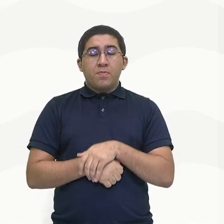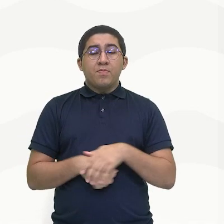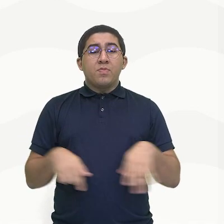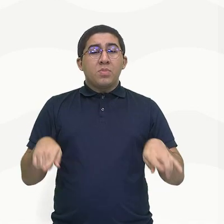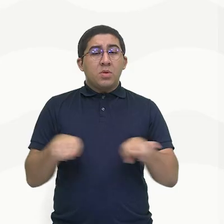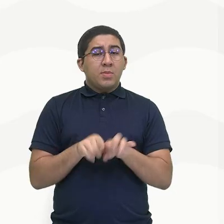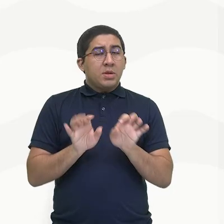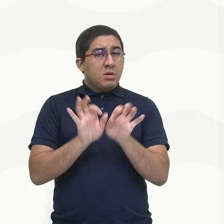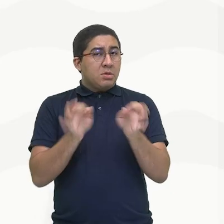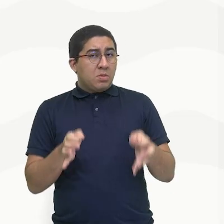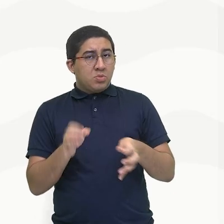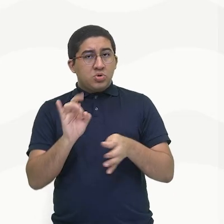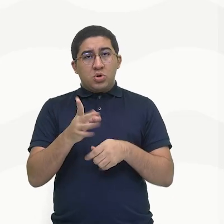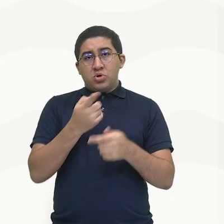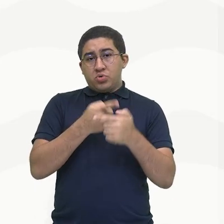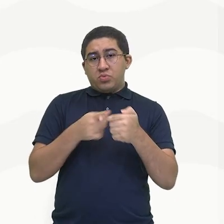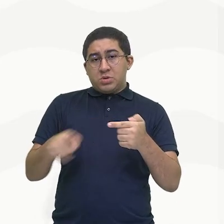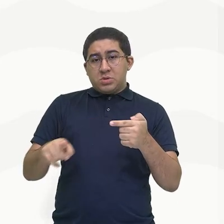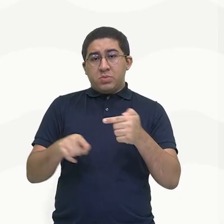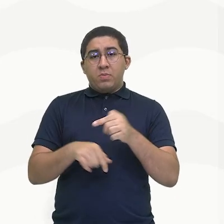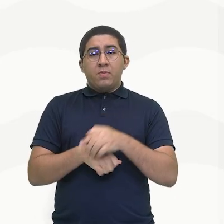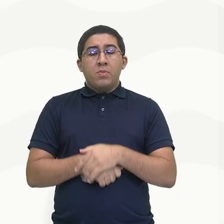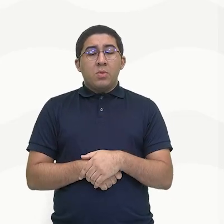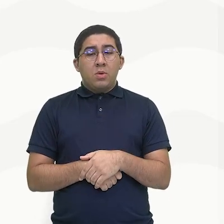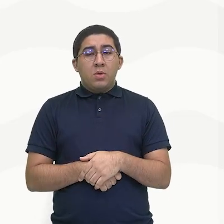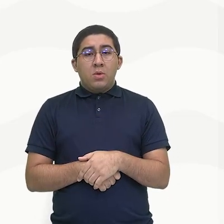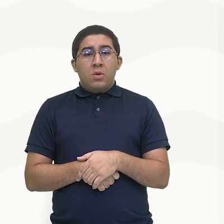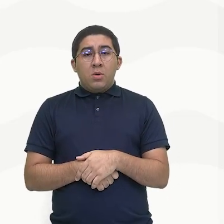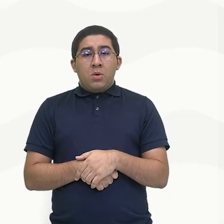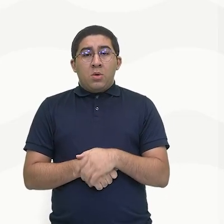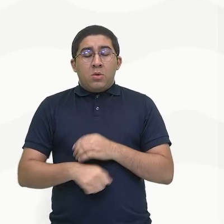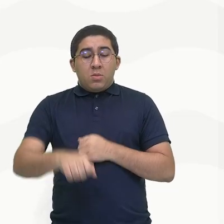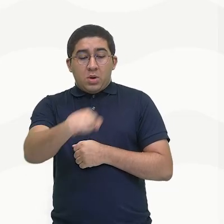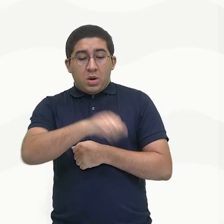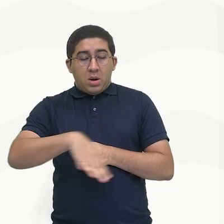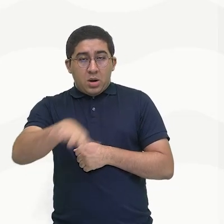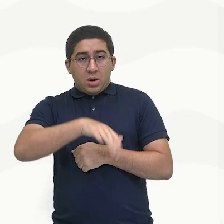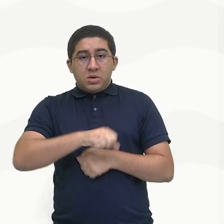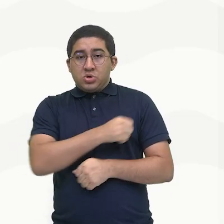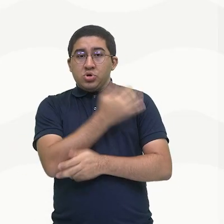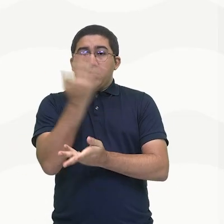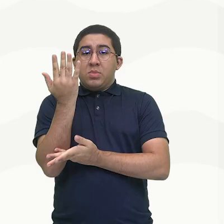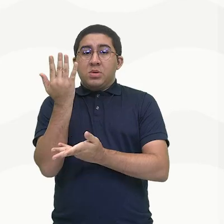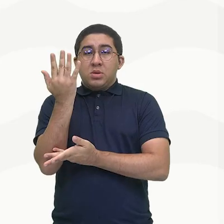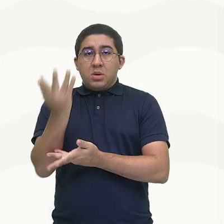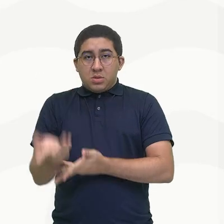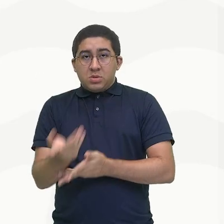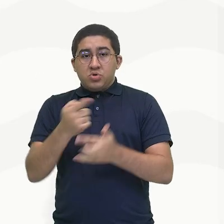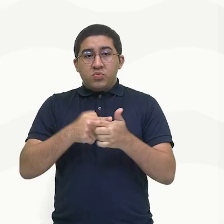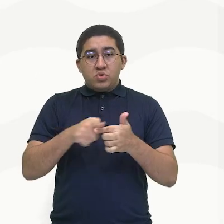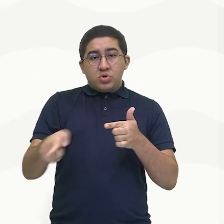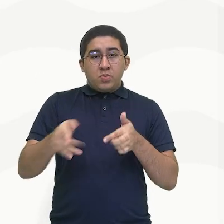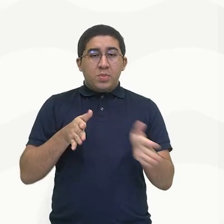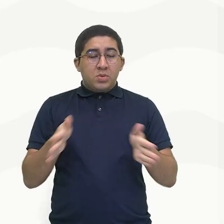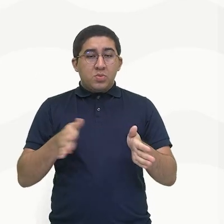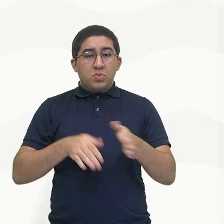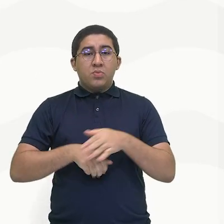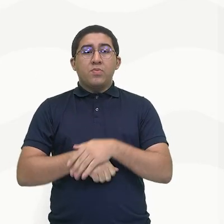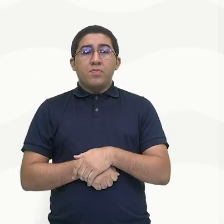eu simplesmente faço a divisão. A área desmatada dividido pelo período.